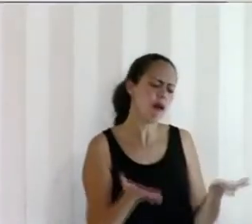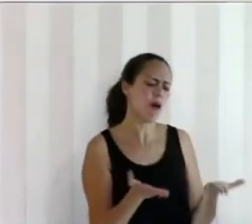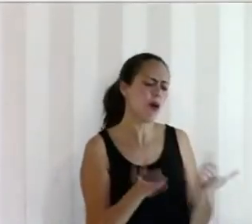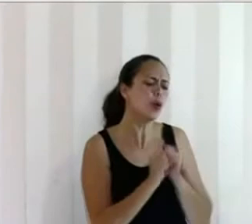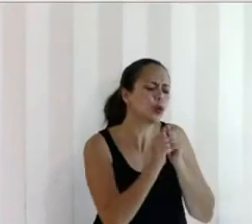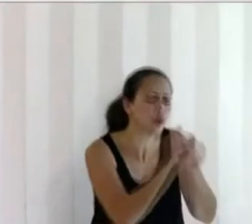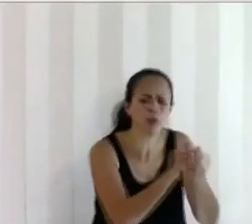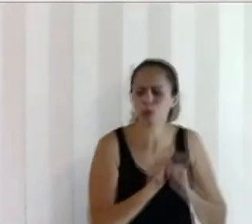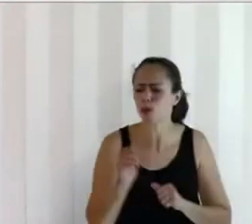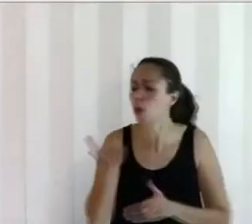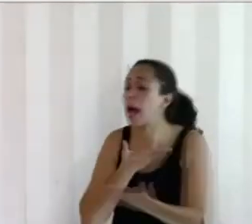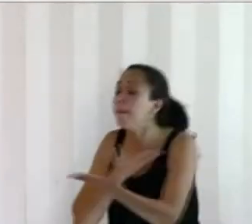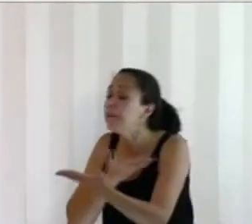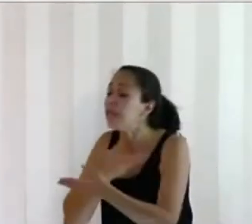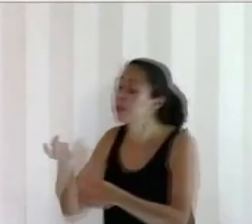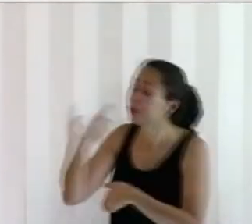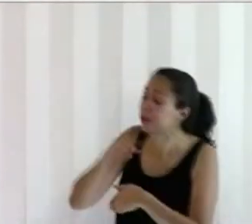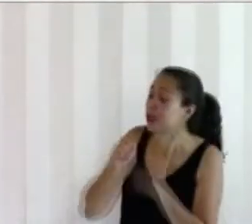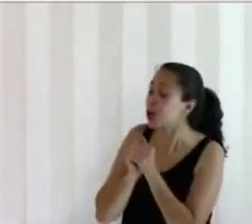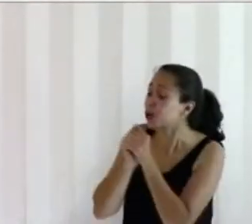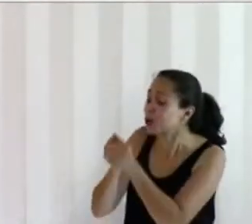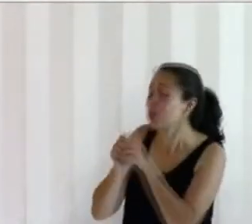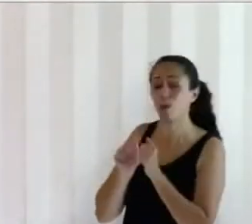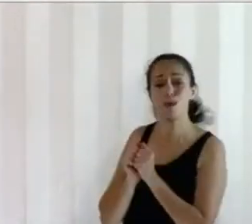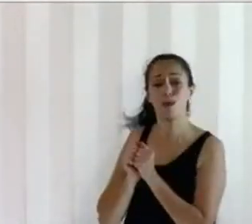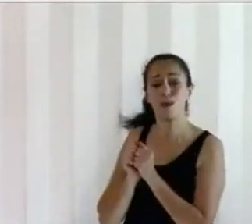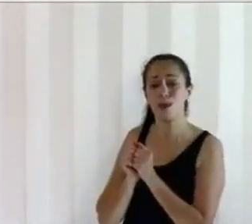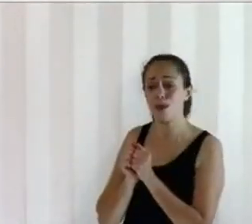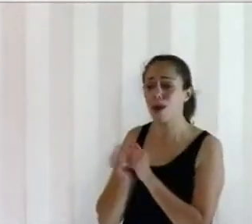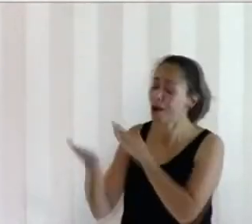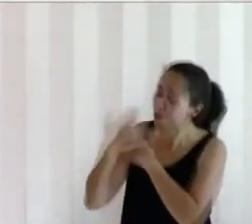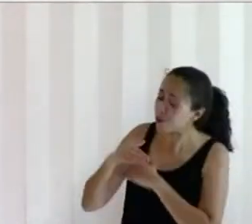Para muitos, isso é uma utopia.